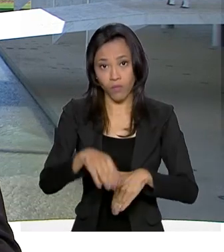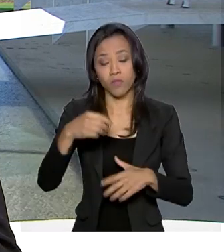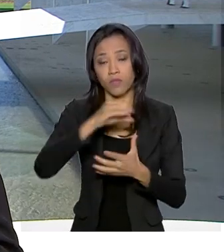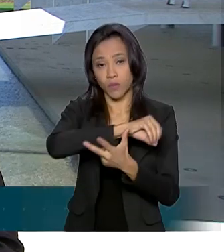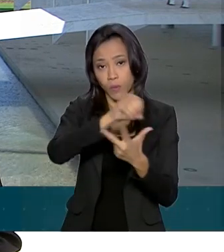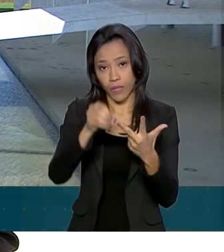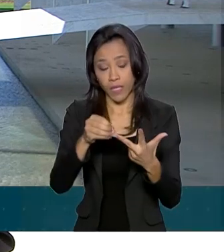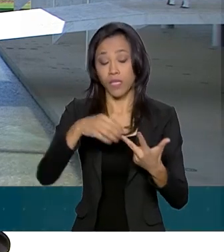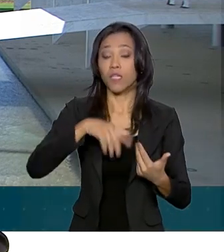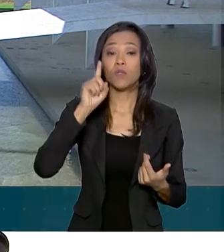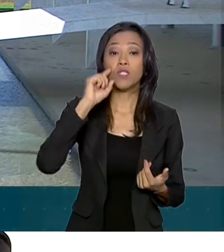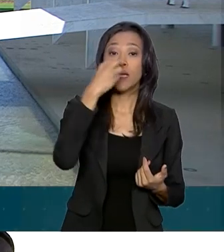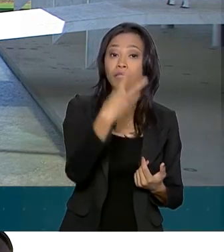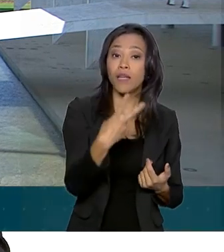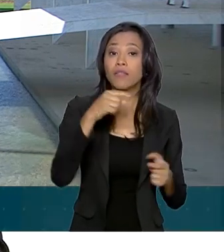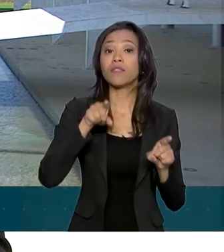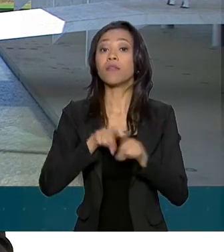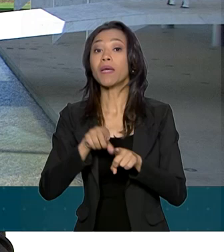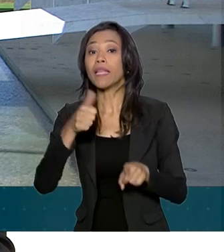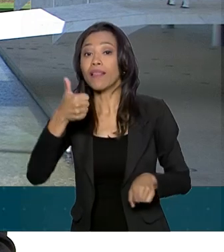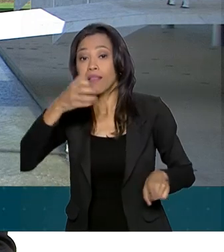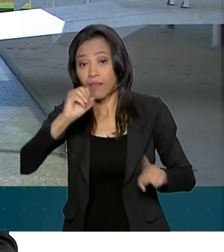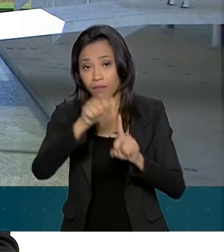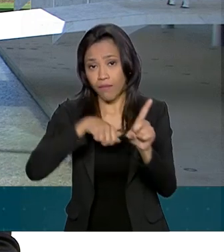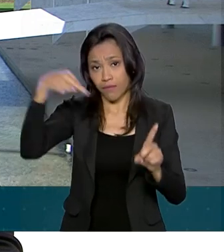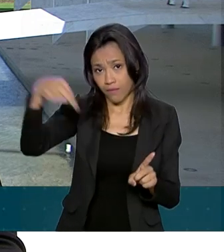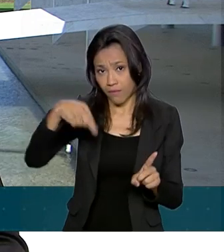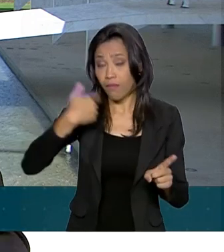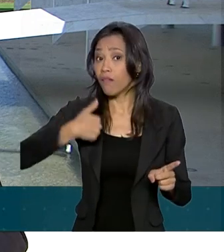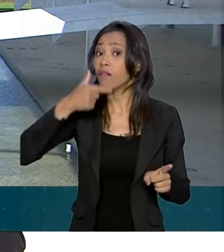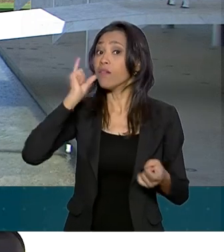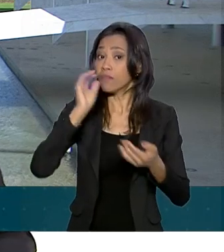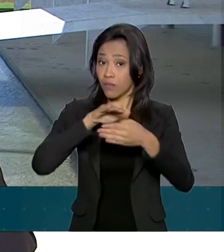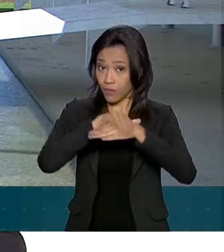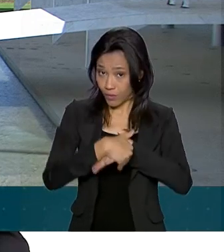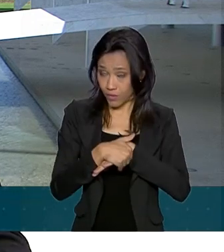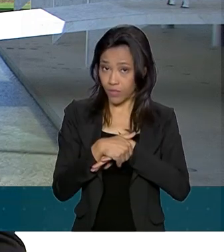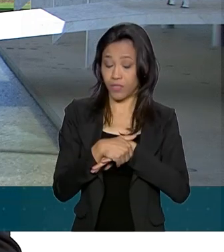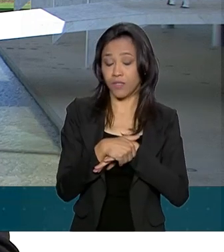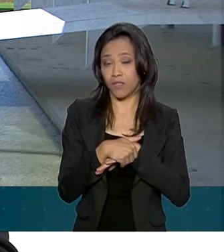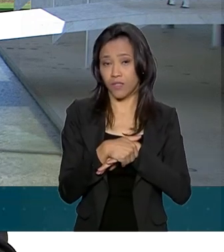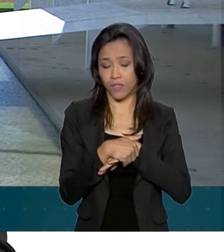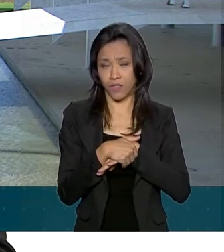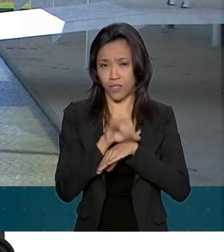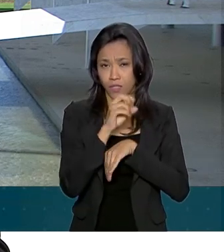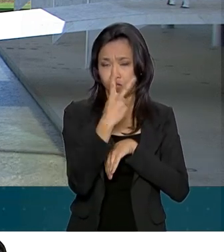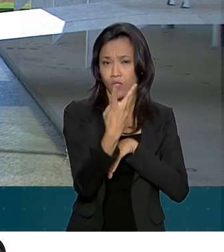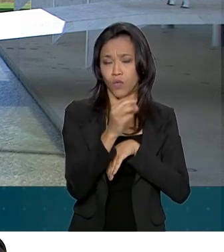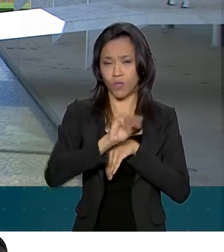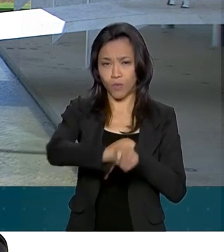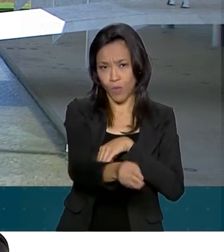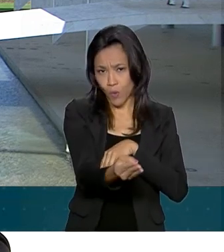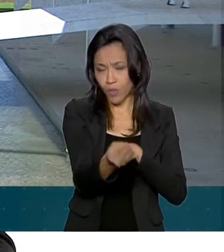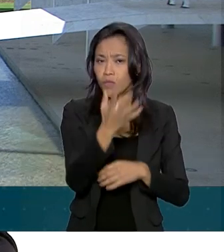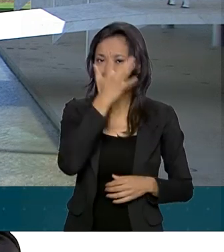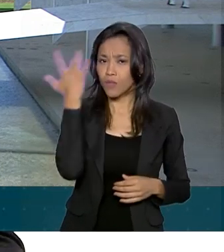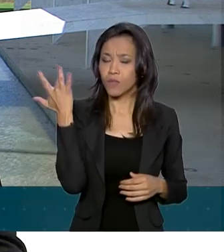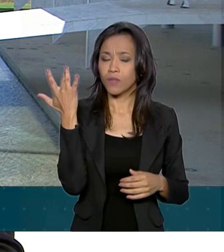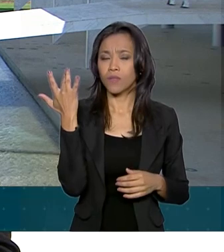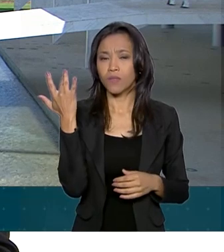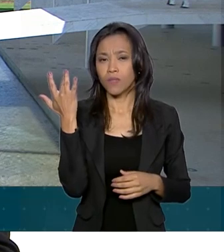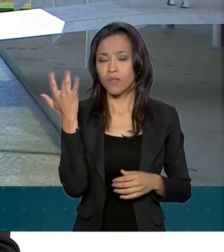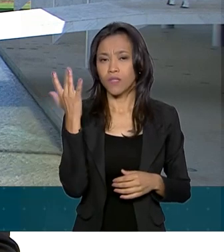e 10 de novembro e até ontem à noite é pelo menos cerca de 2 milhões de participantes é a